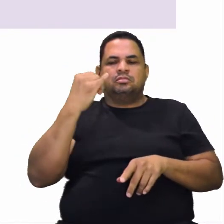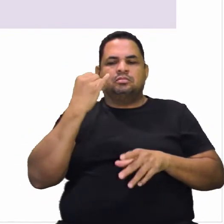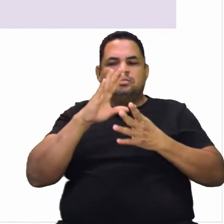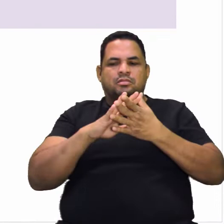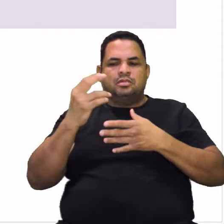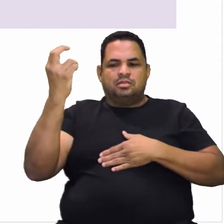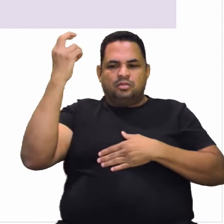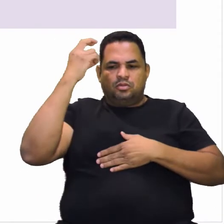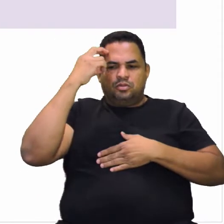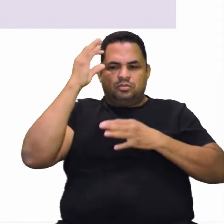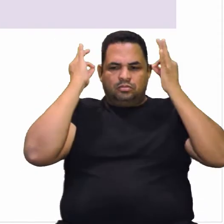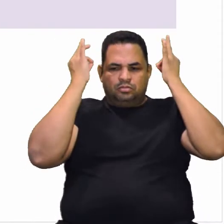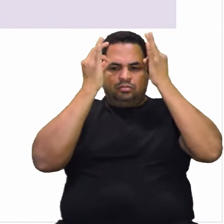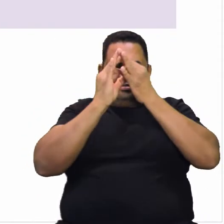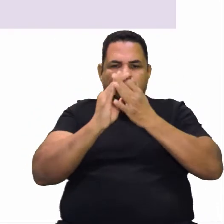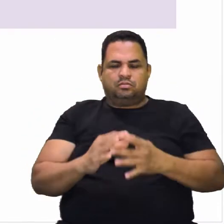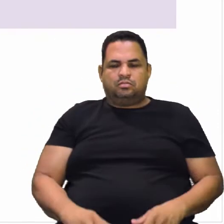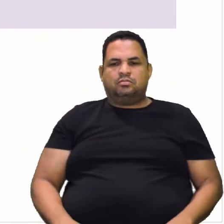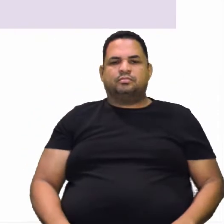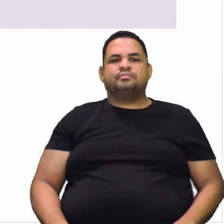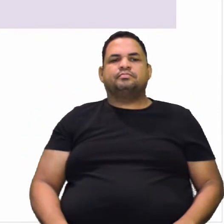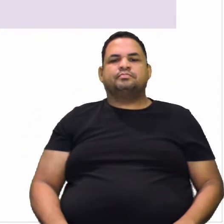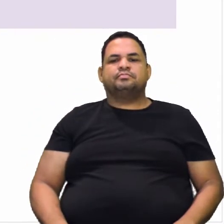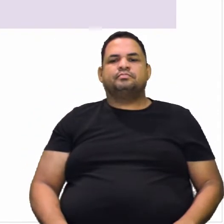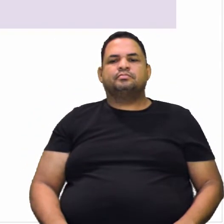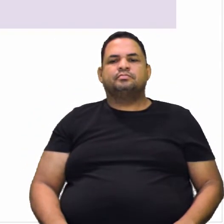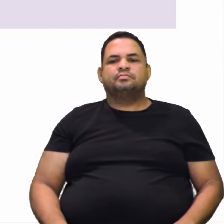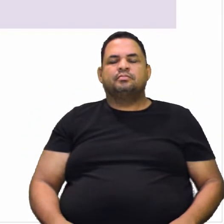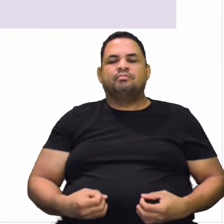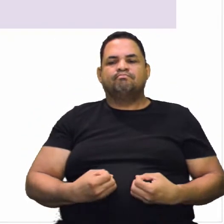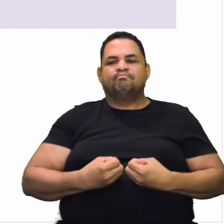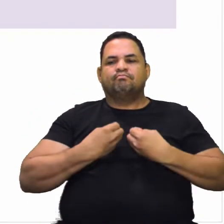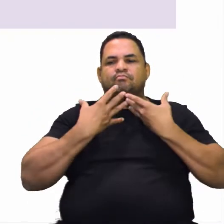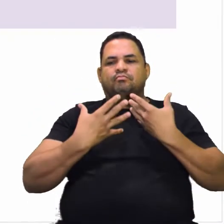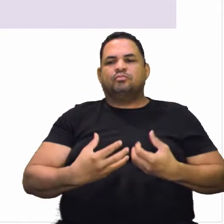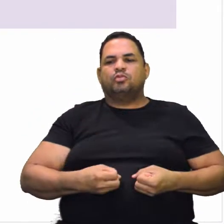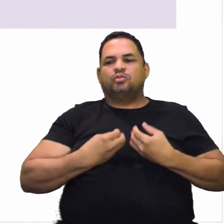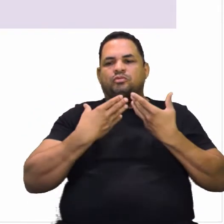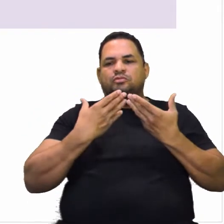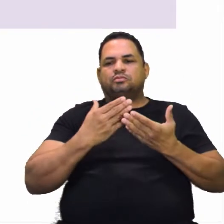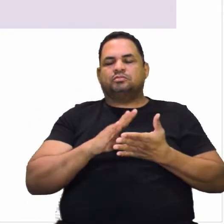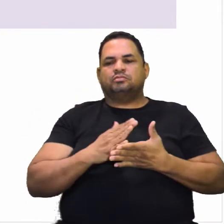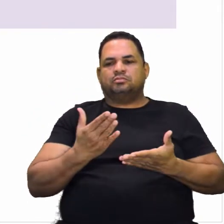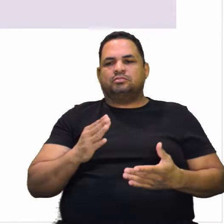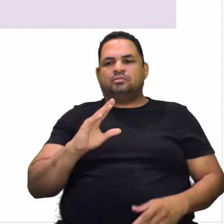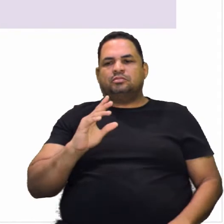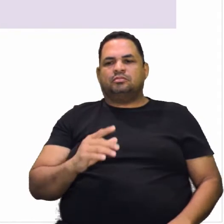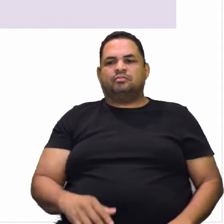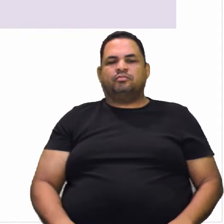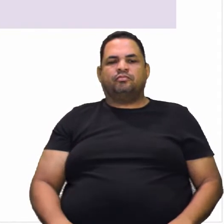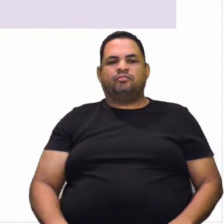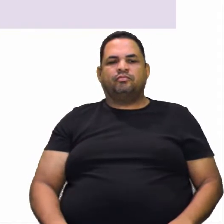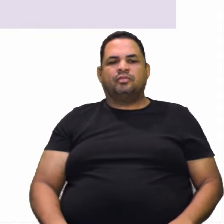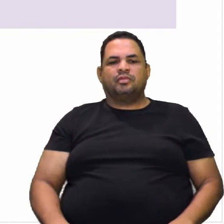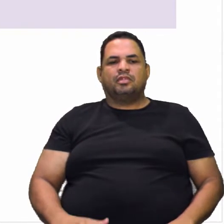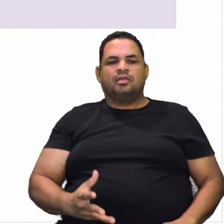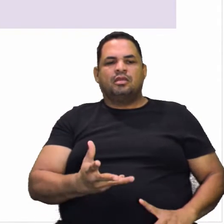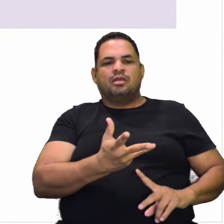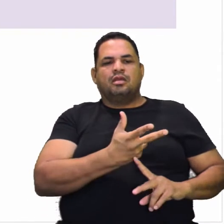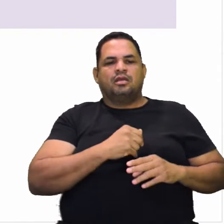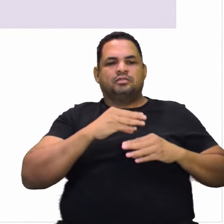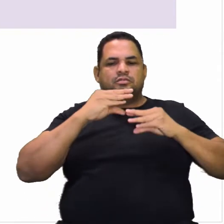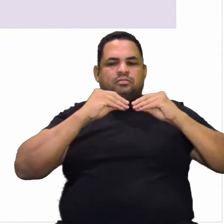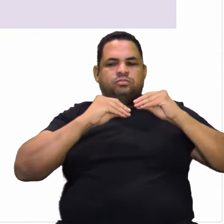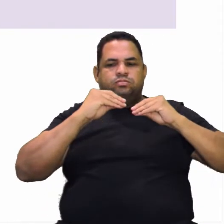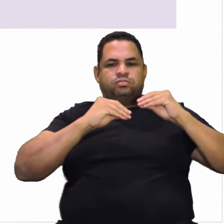na Grécia Antiga. Gente, poesia. Heródoto, pai da história, vem de lá. As artes plásticas,